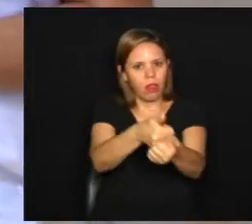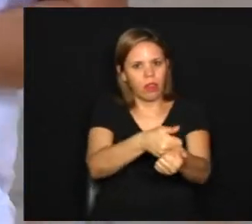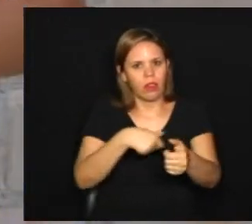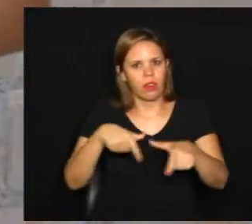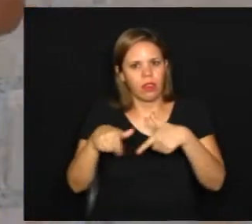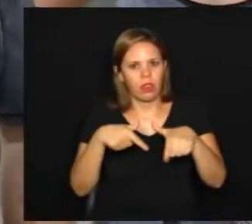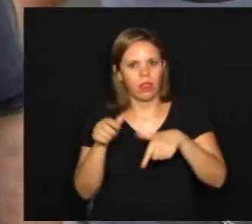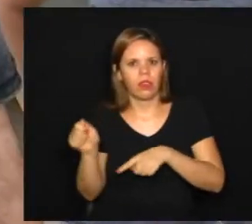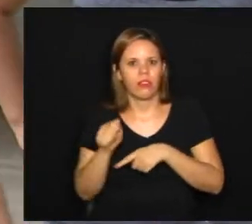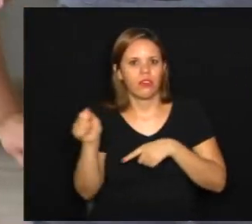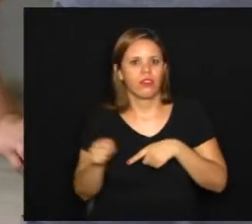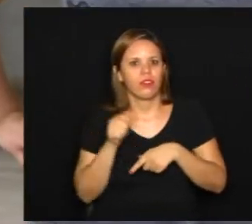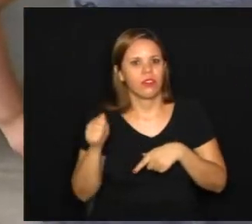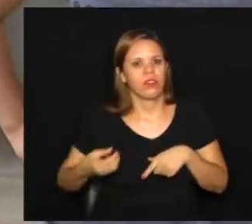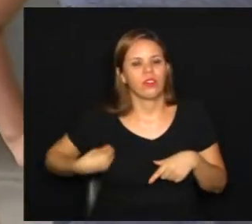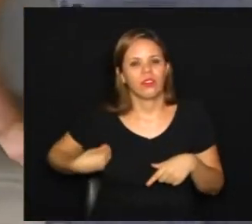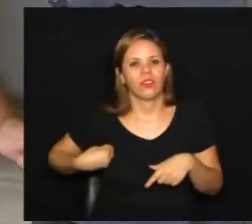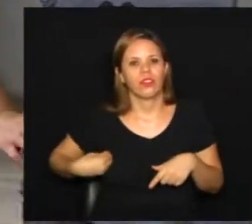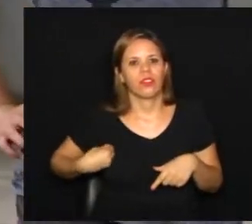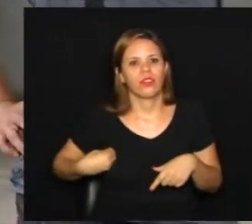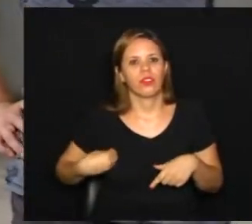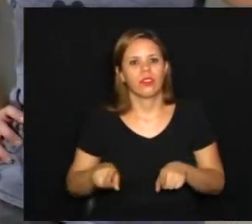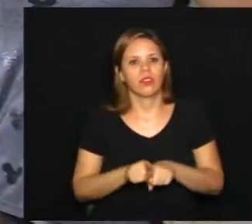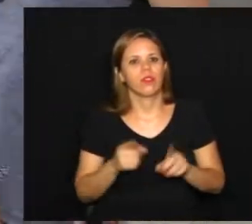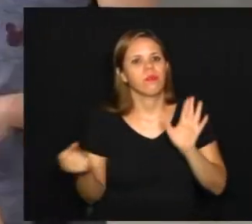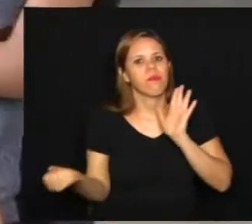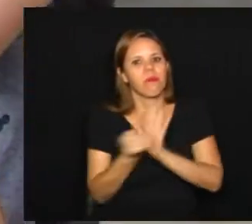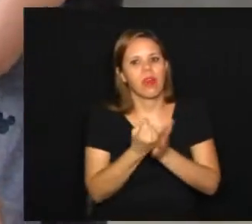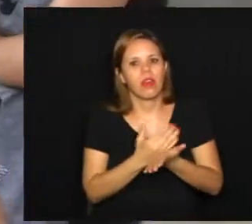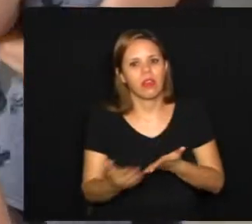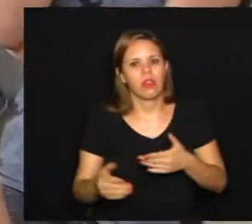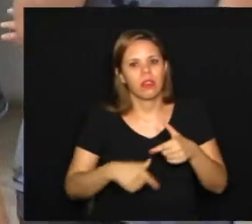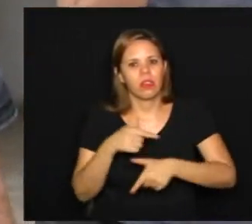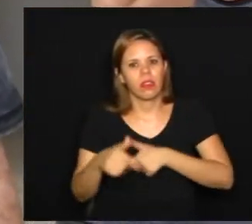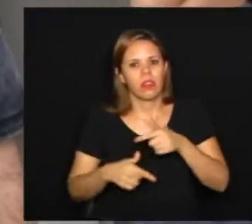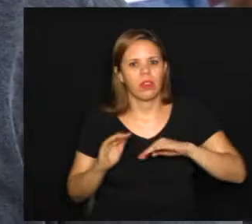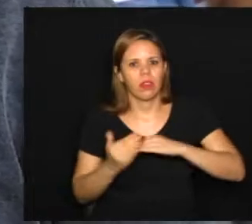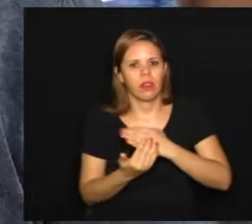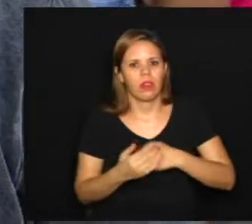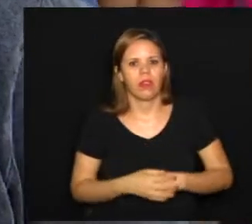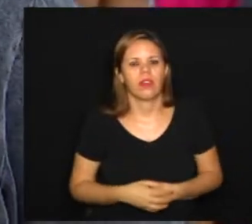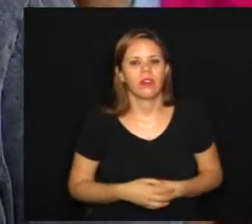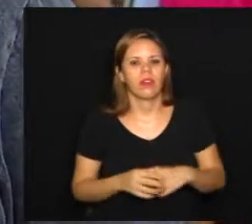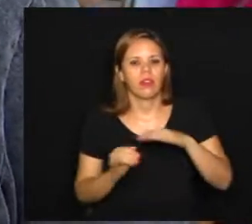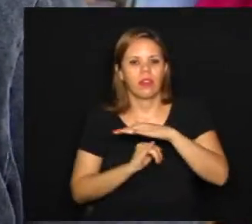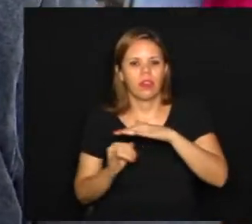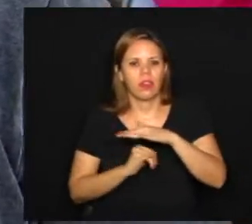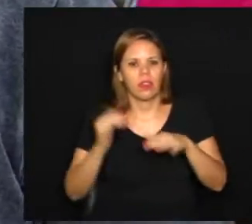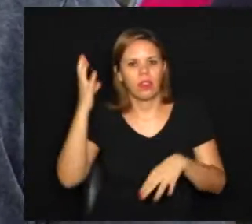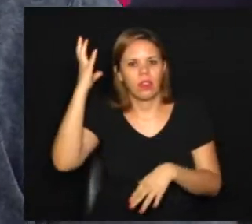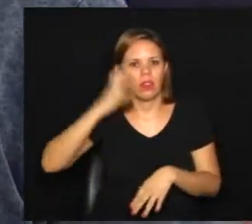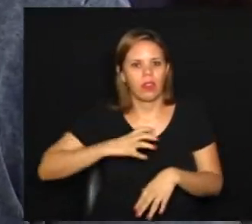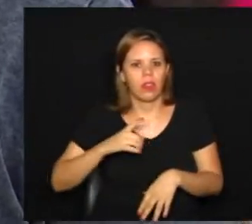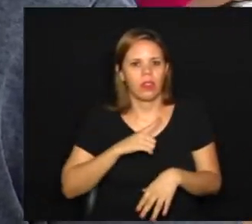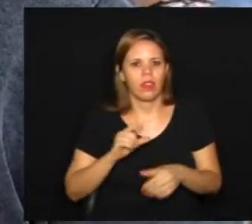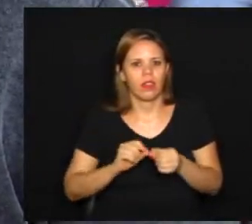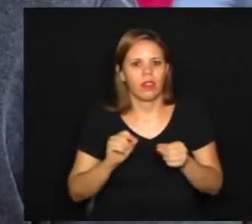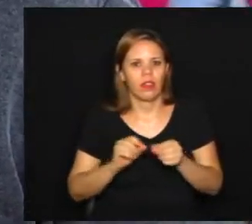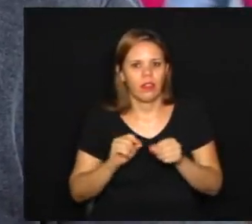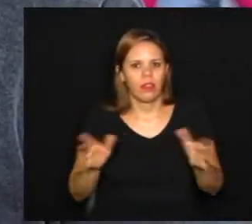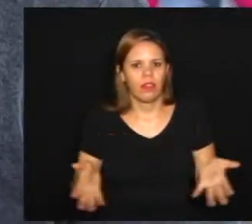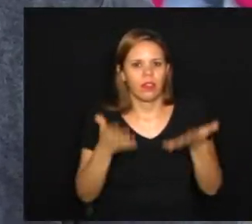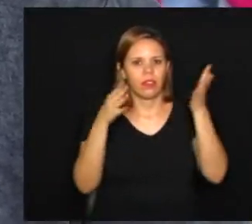da associação, esteve no evento que marca o início das atividades no bairro. Um instituto muito sério, que tem feito a